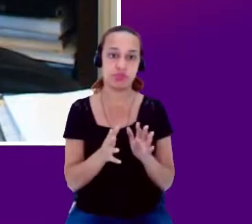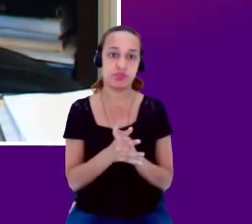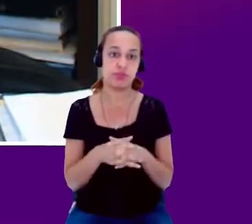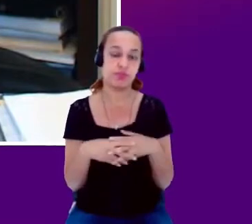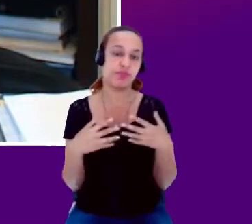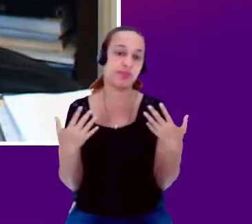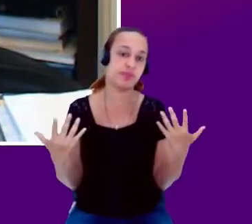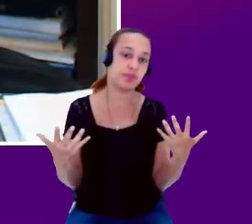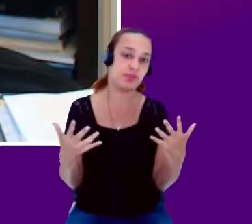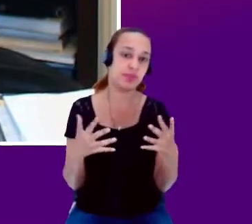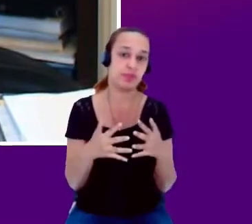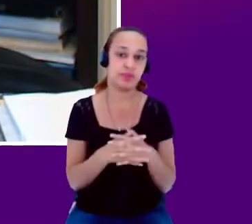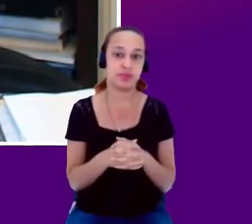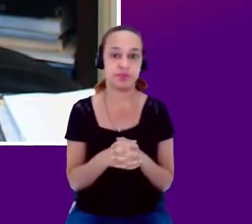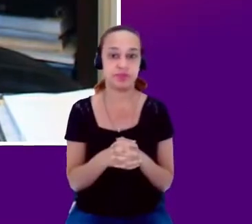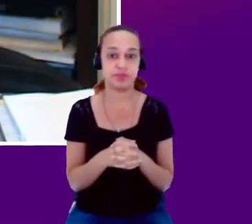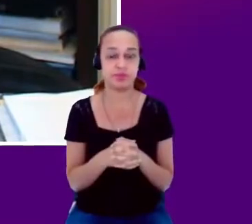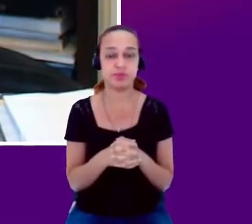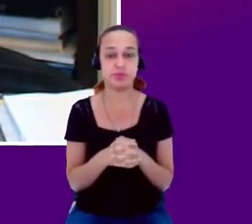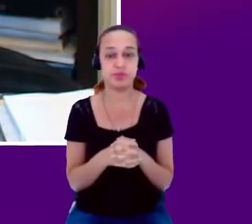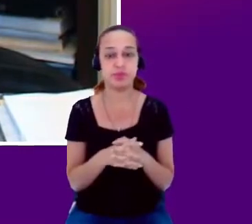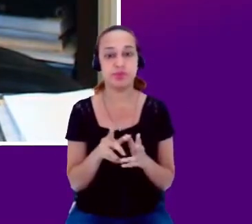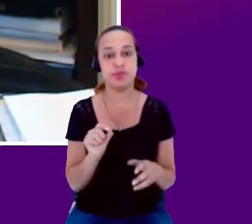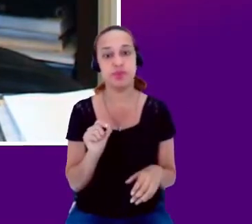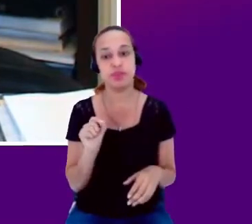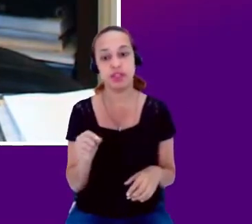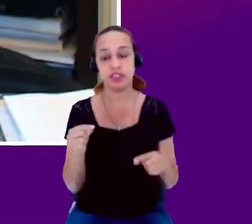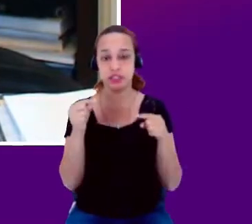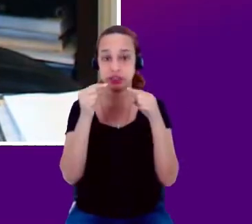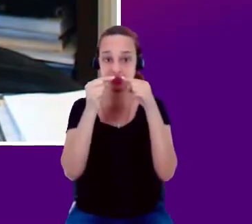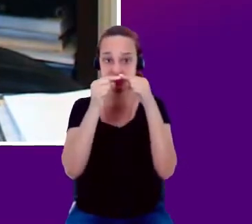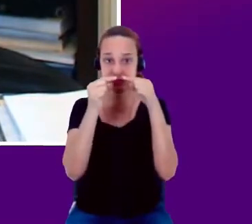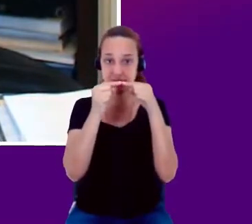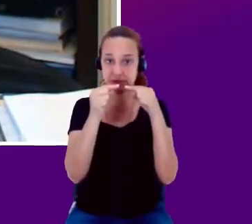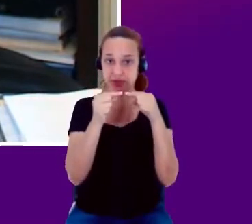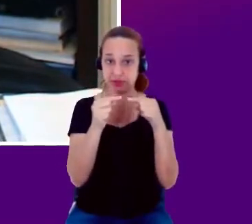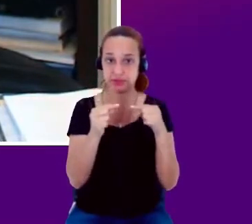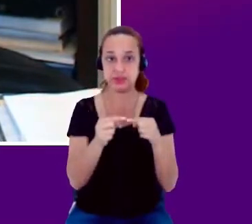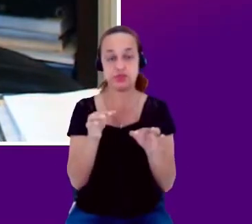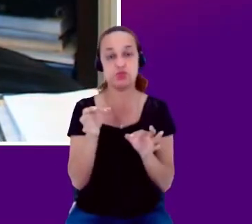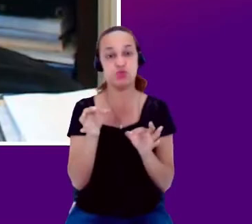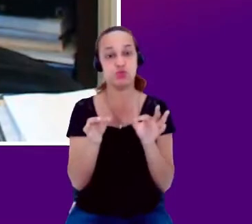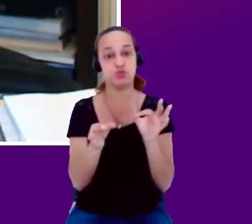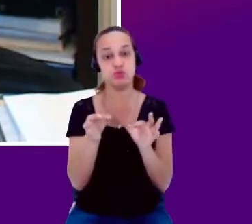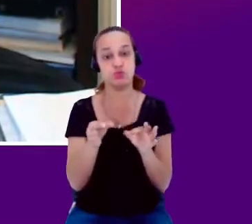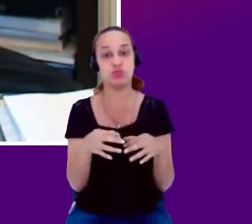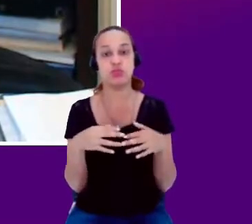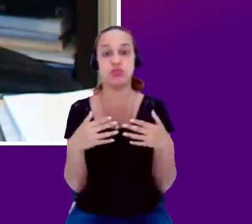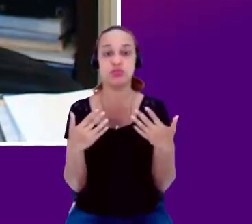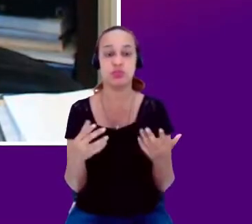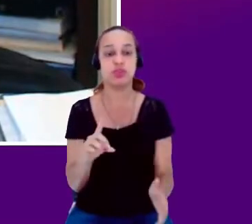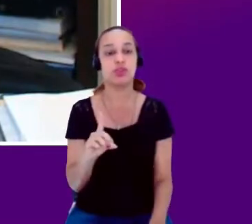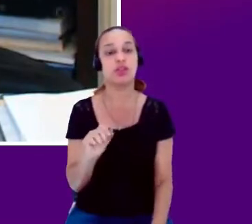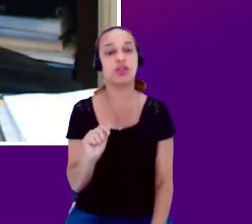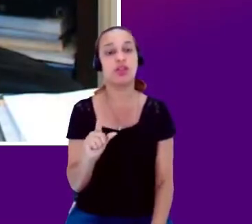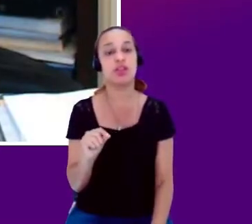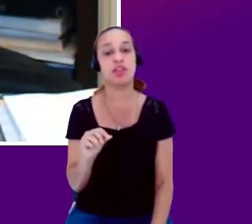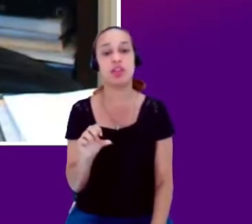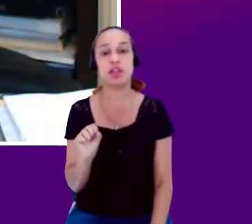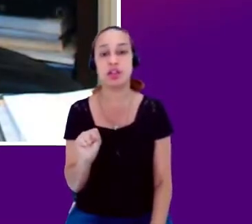como são entabuladas as relações jurídicas, como os dados são armazenados, como eles